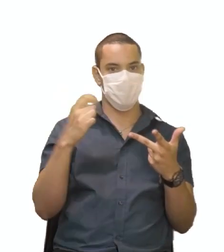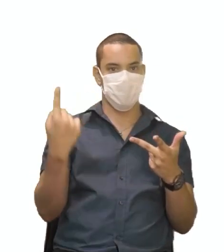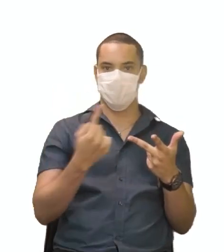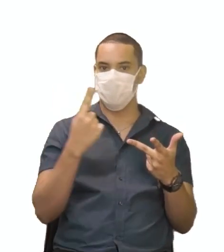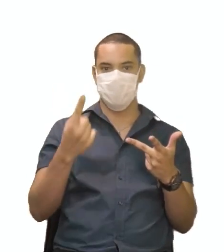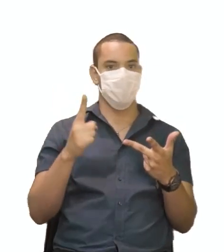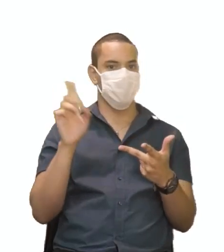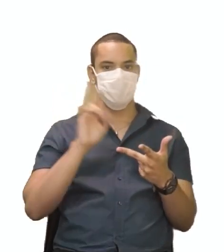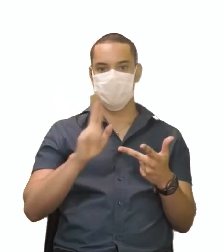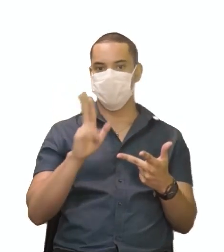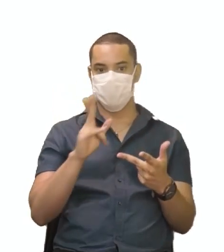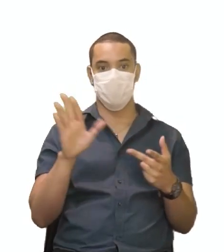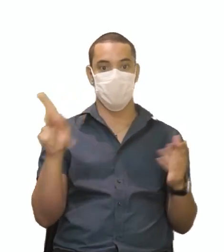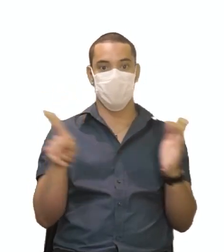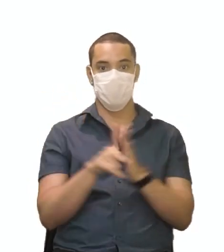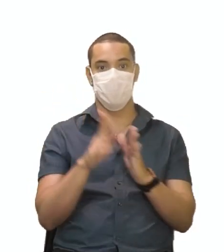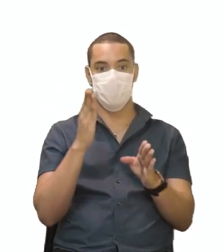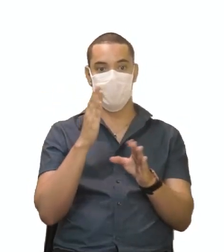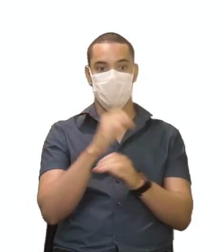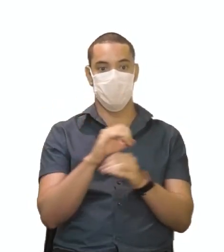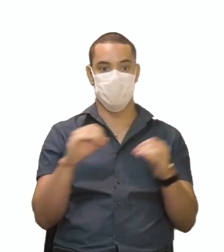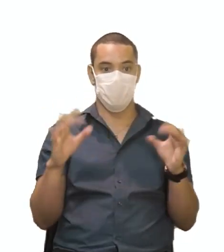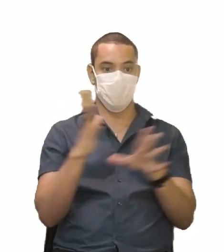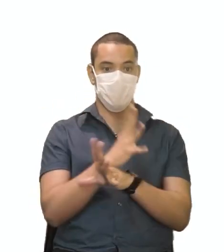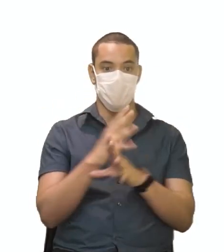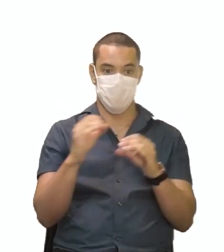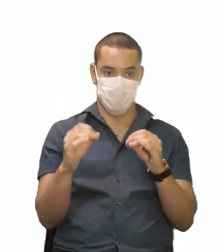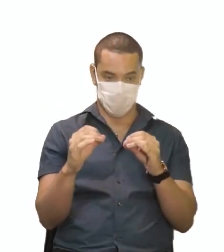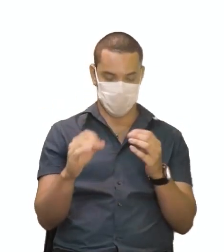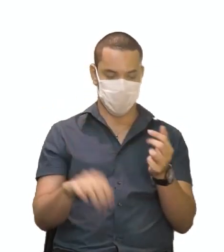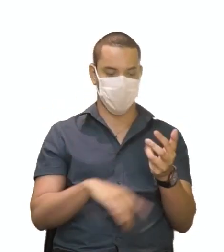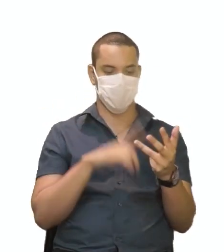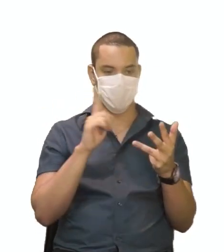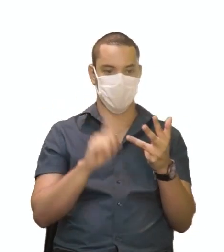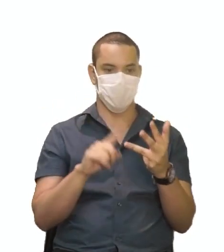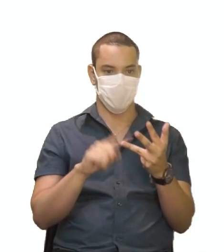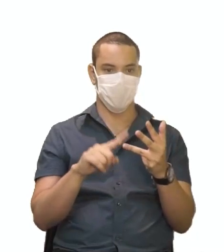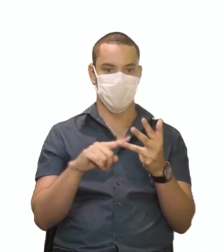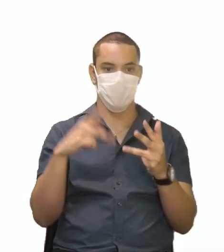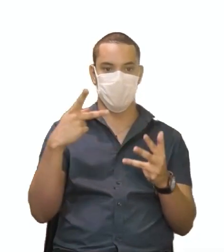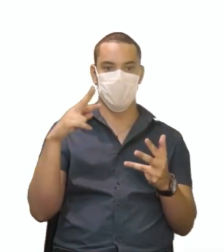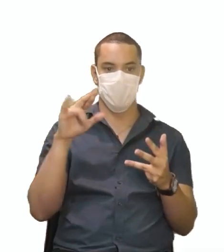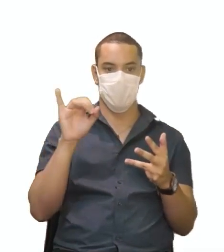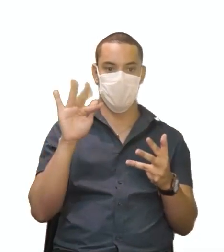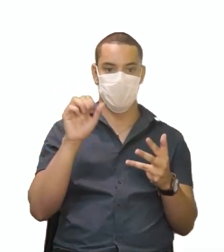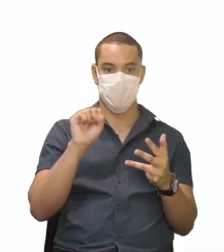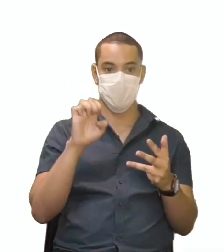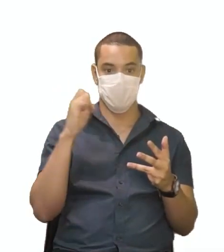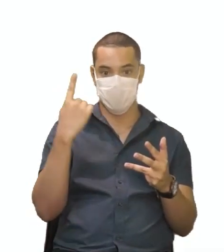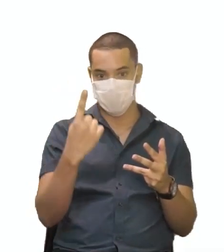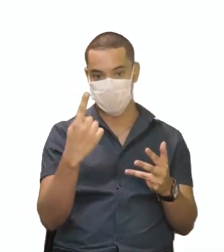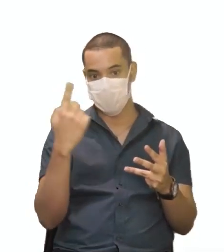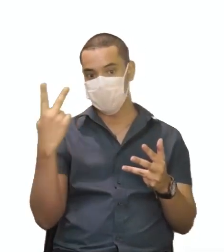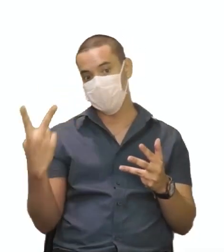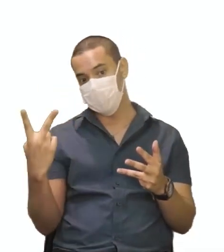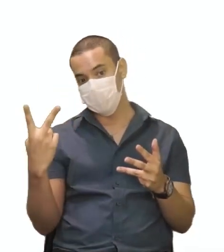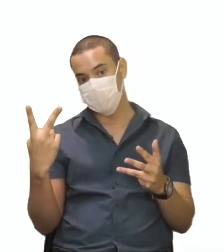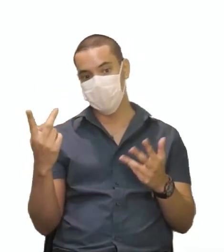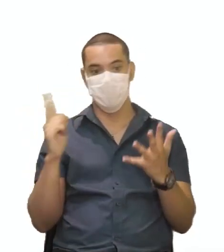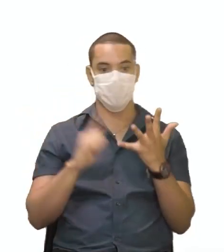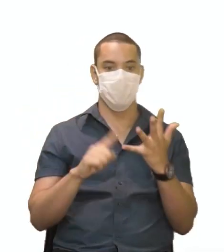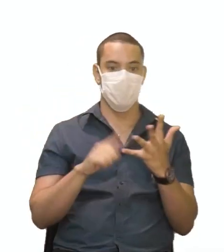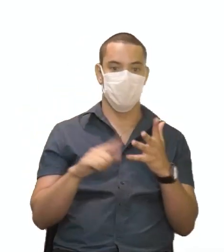processo de mitose e não é o que nós estamos falando. Prófase 1 e prófase 2.